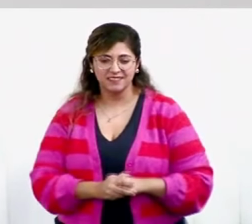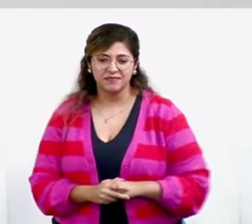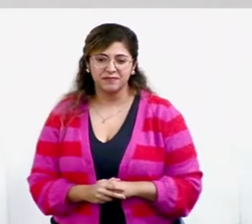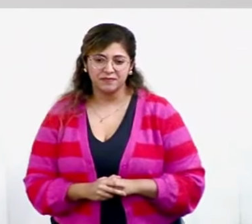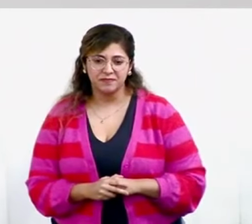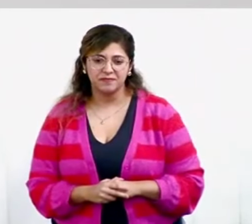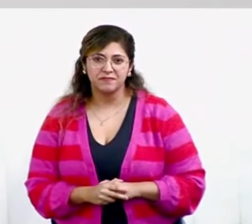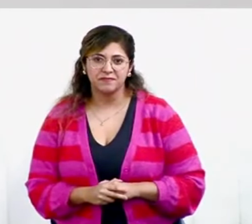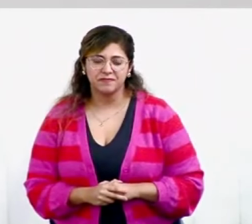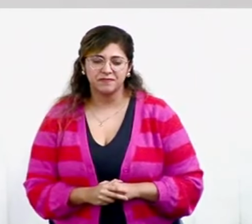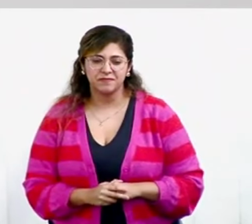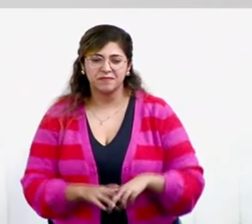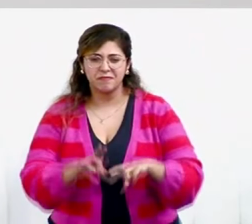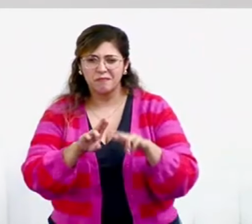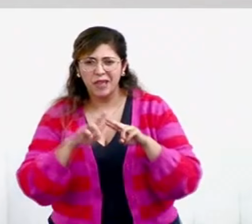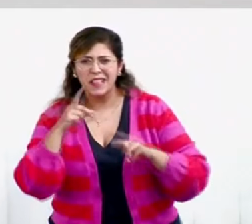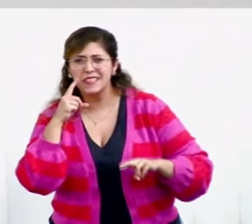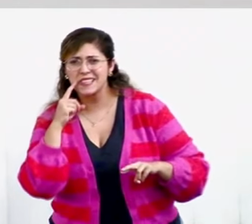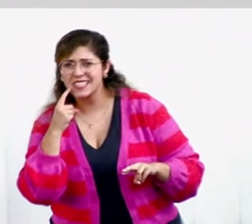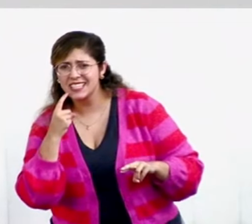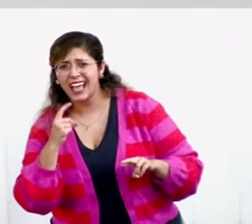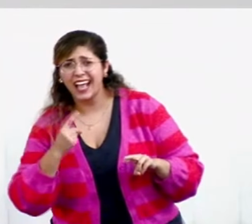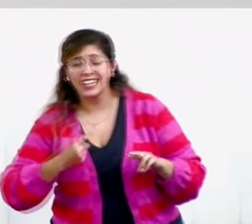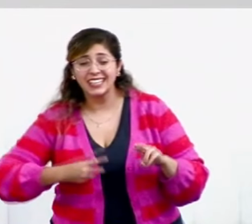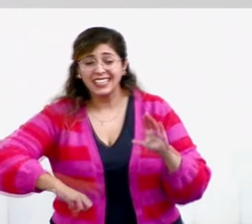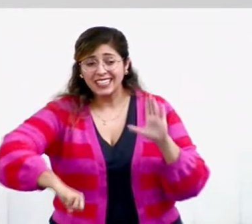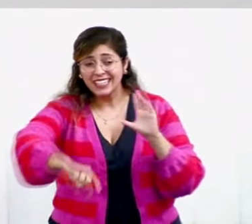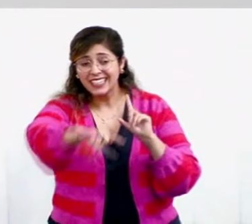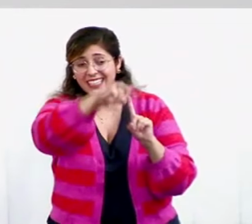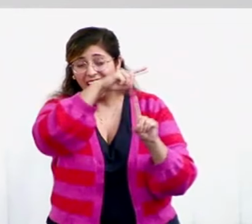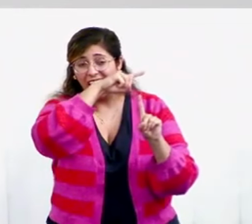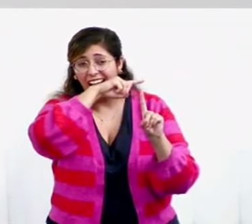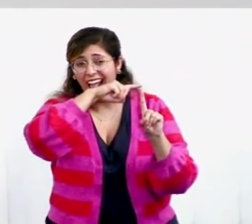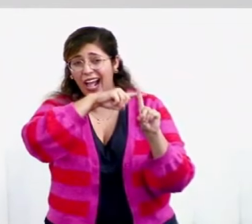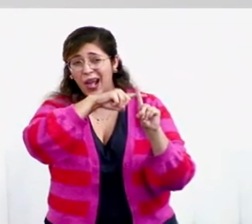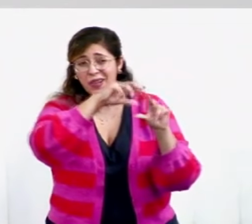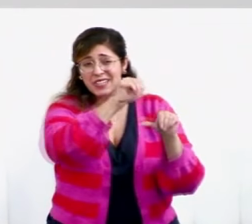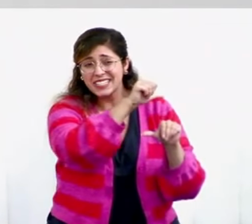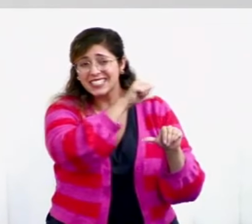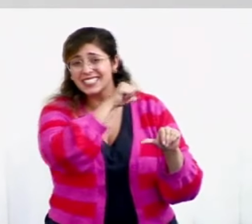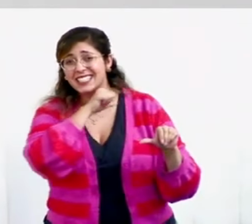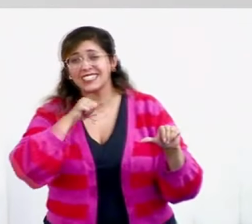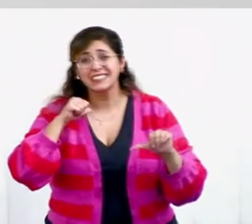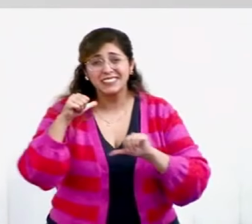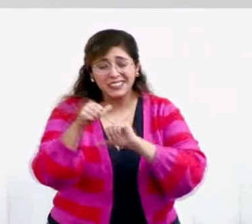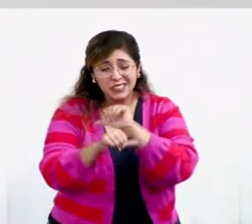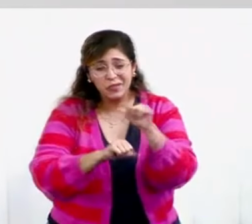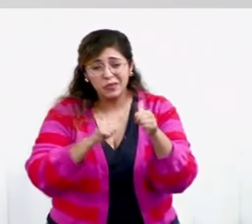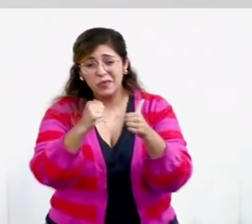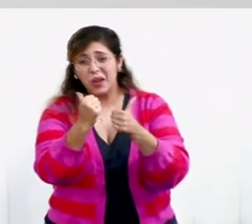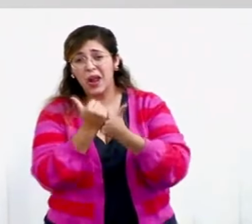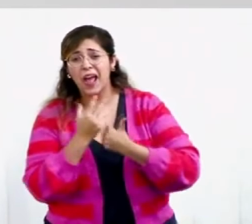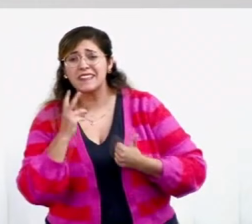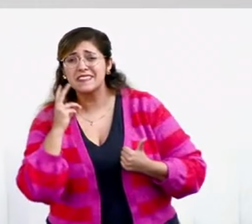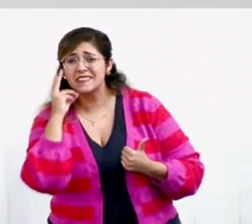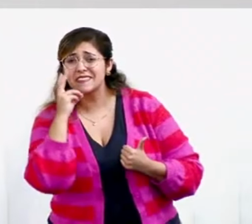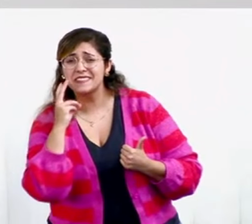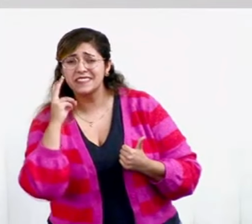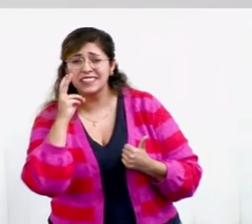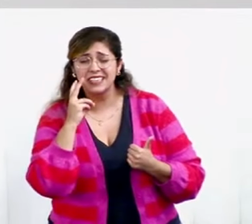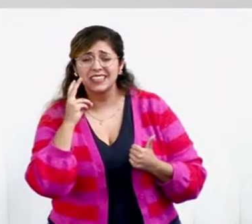Foi lavado pelo sangue remidor de um Cristo que padeceu a morte, tomou o cálice da ira de Deus